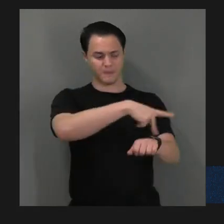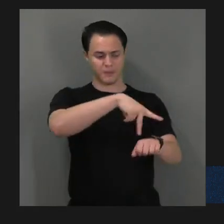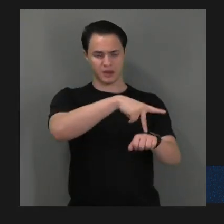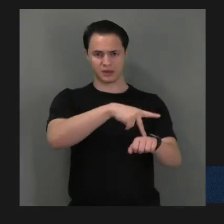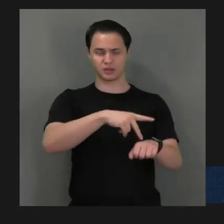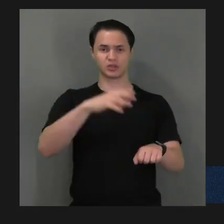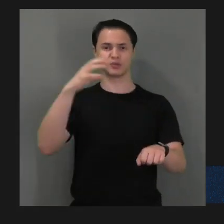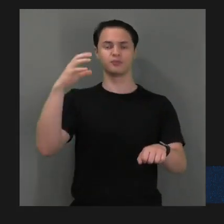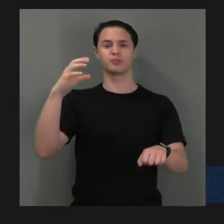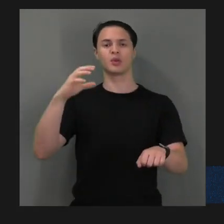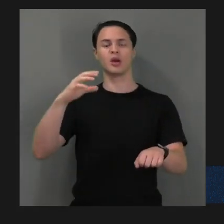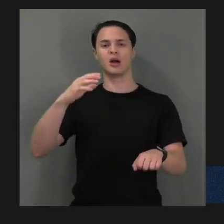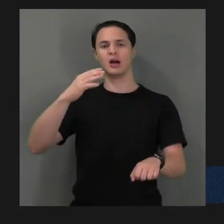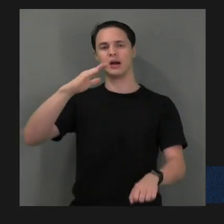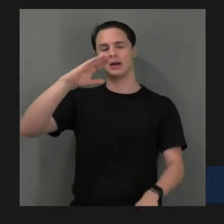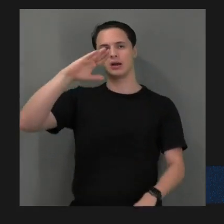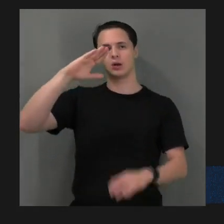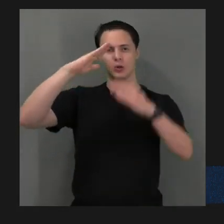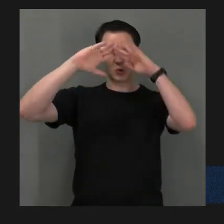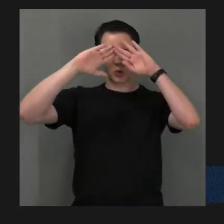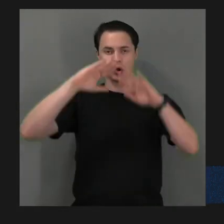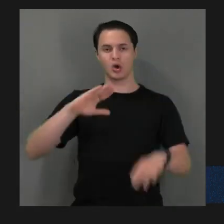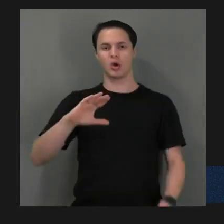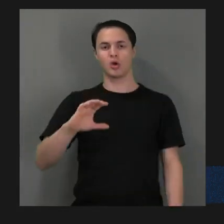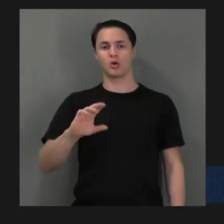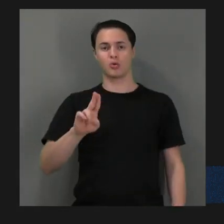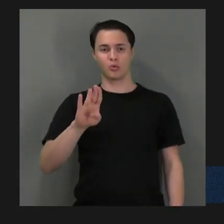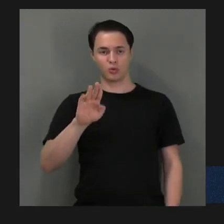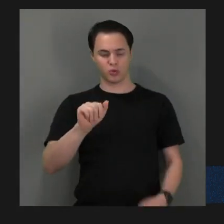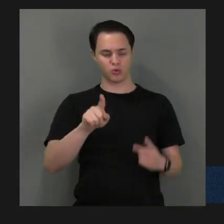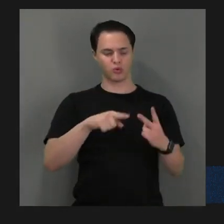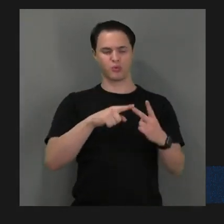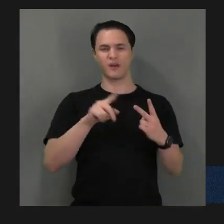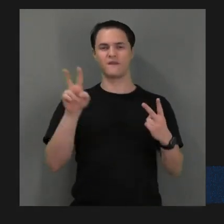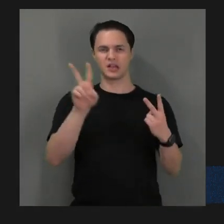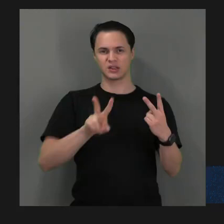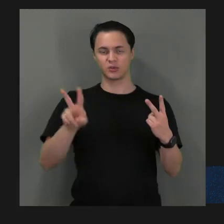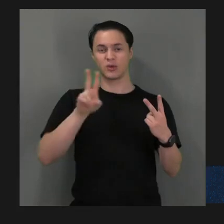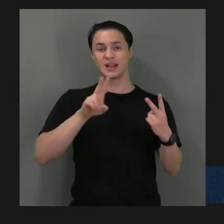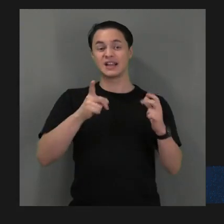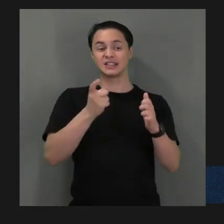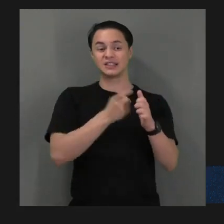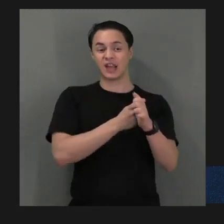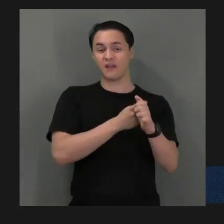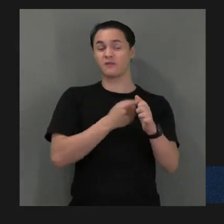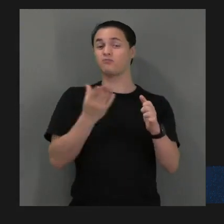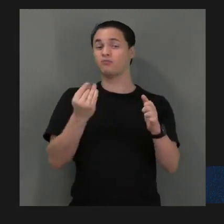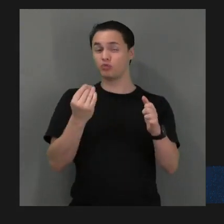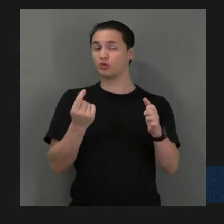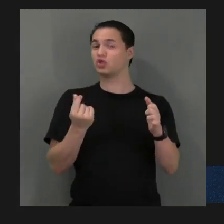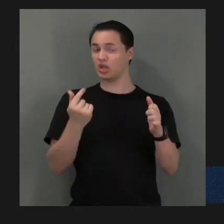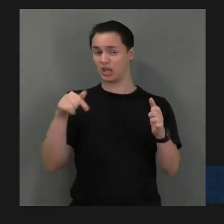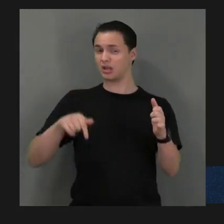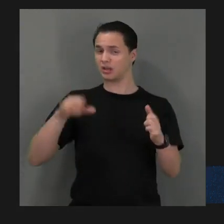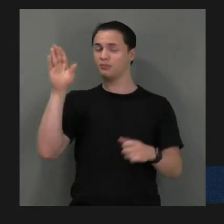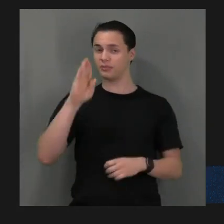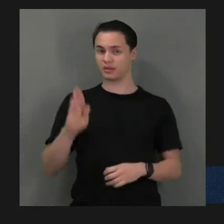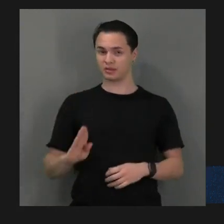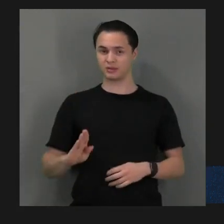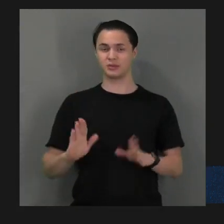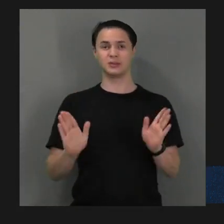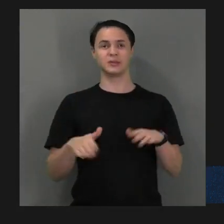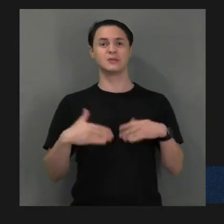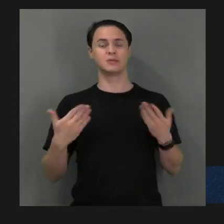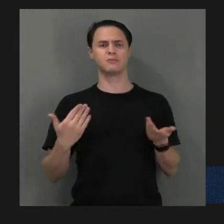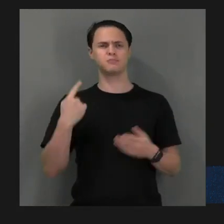B de bola e de índio, bilhões de reais, sendo que a garantia de um desses empréstimos, no caso lá de